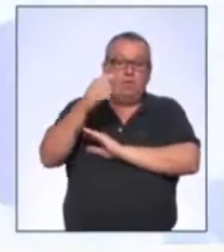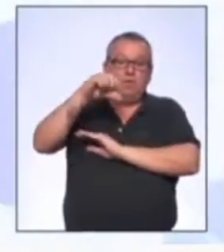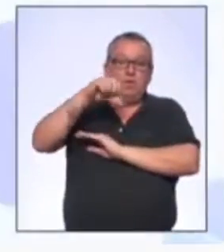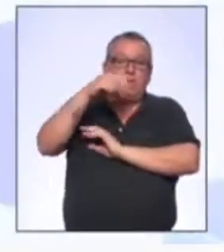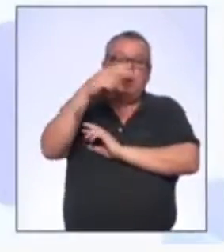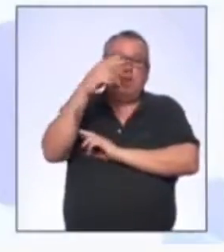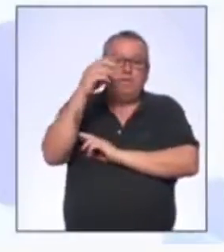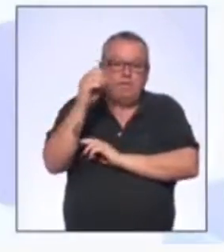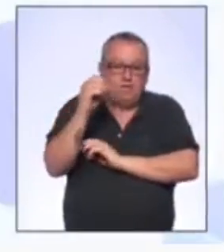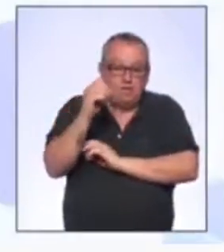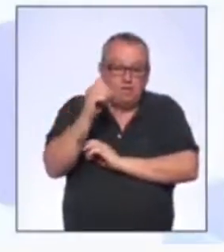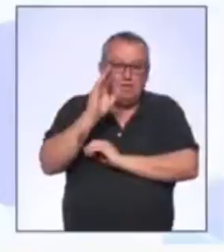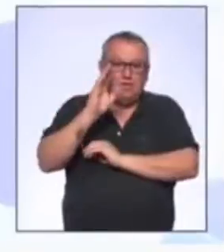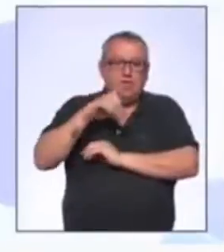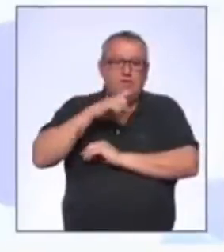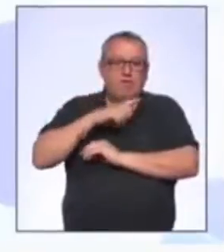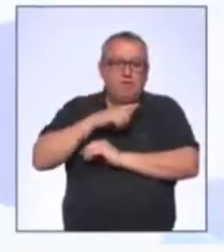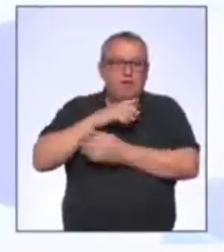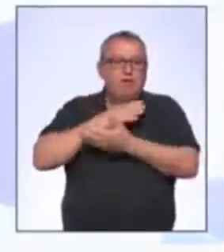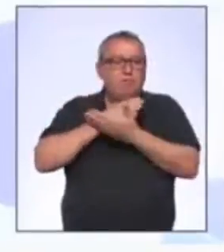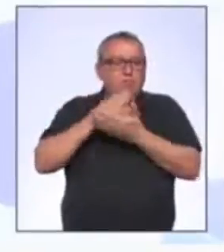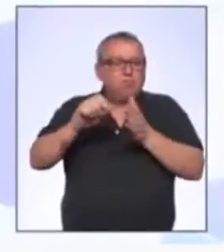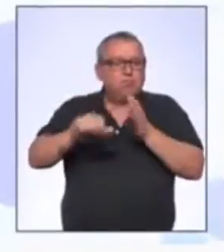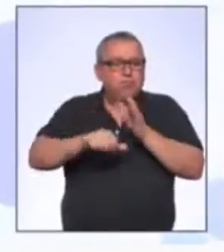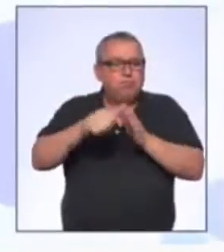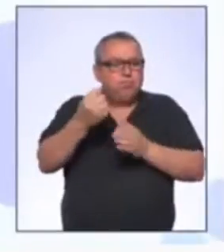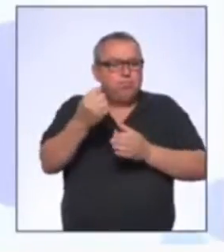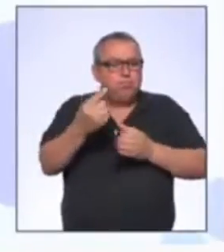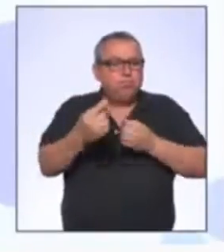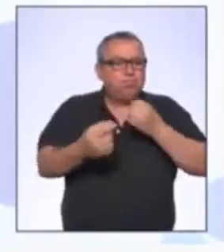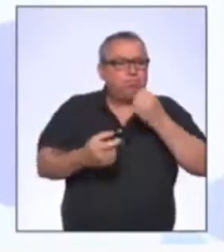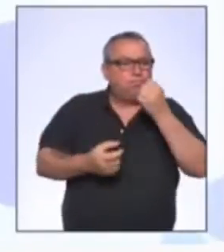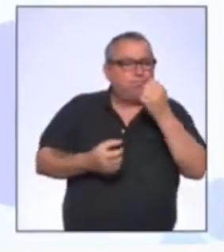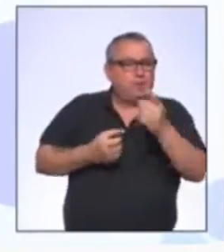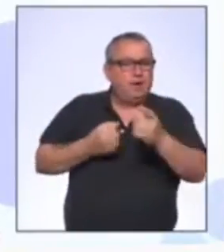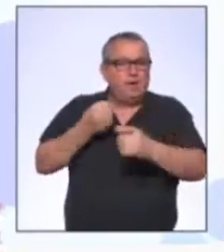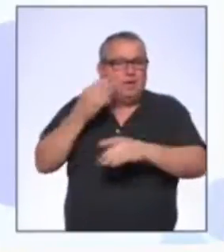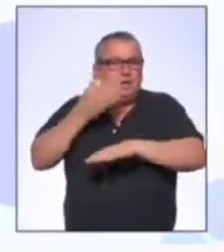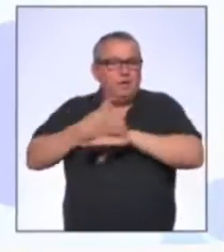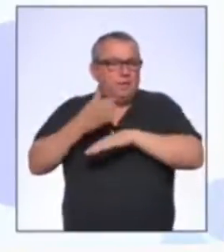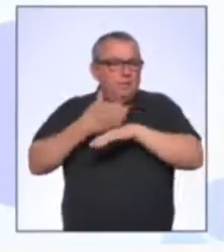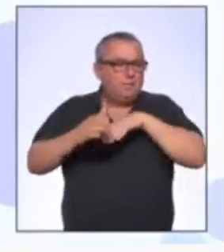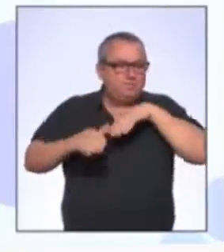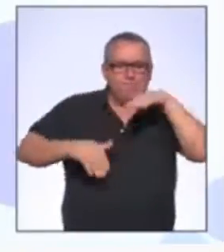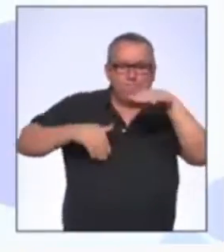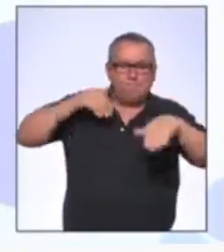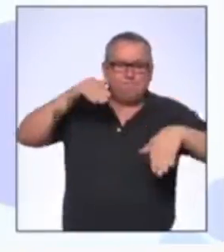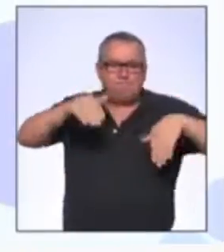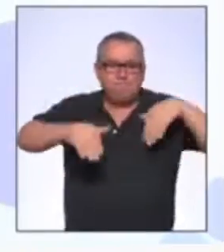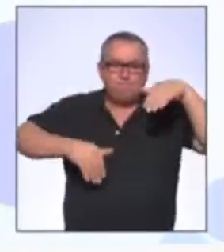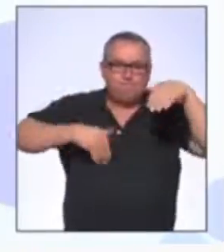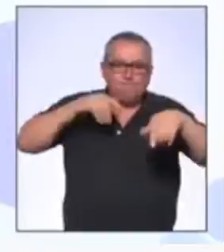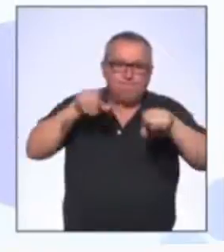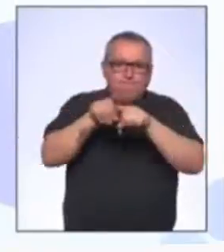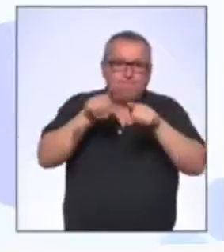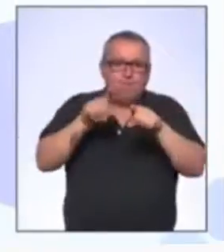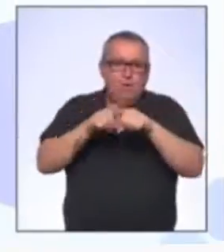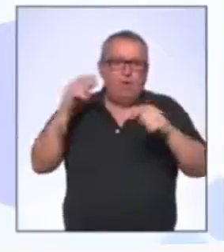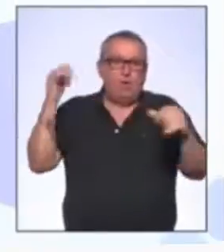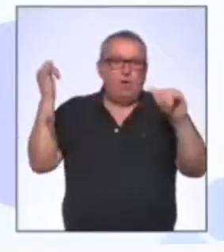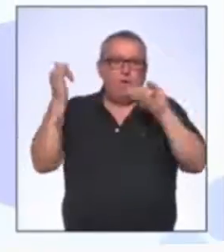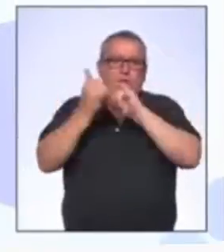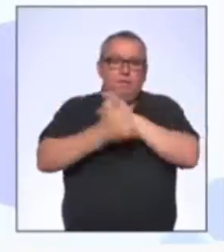1920 já iniciaram as primeiras atividades que eram de natação e eram de atletismo